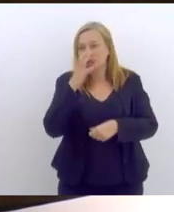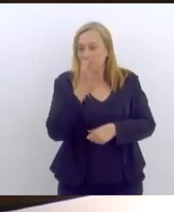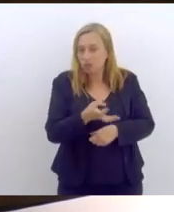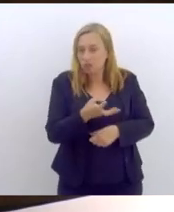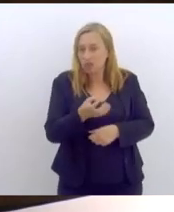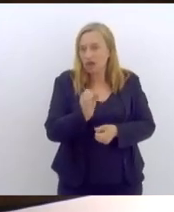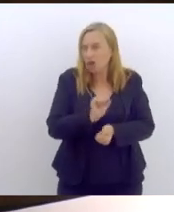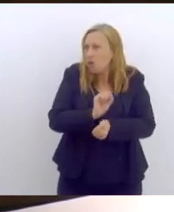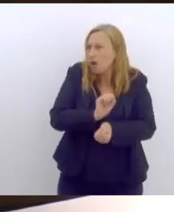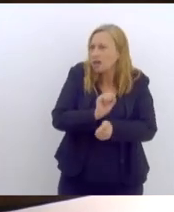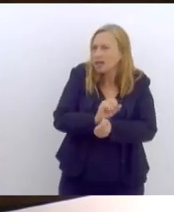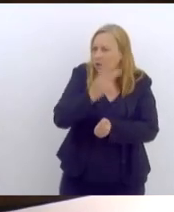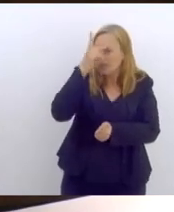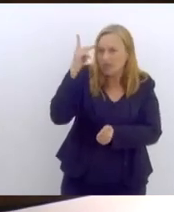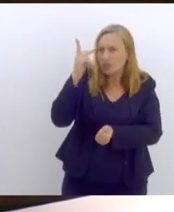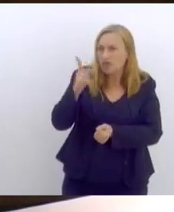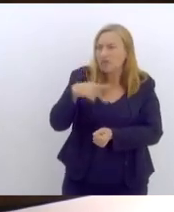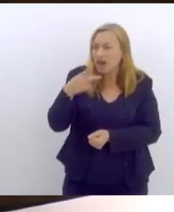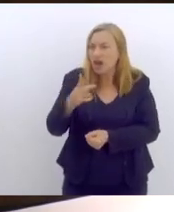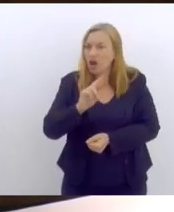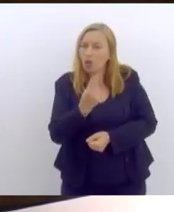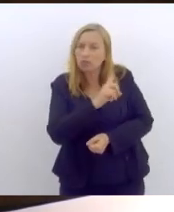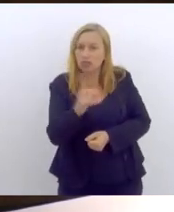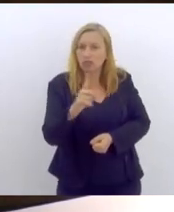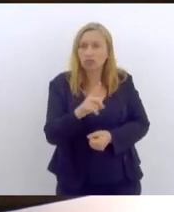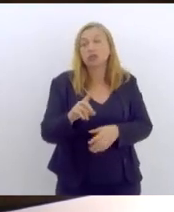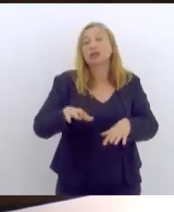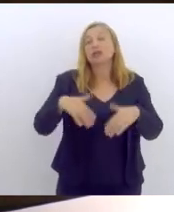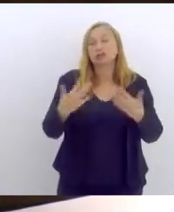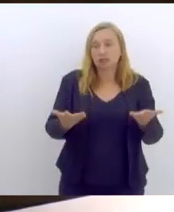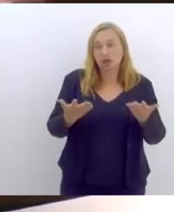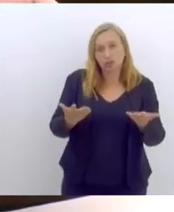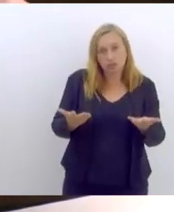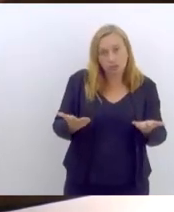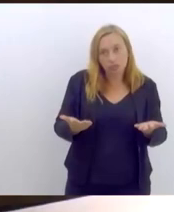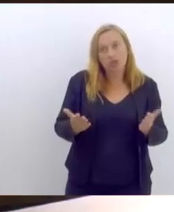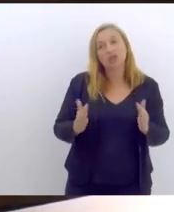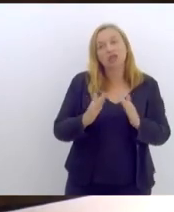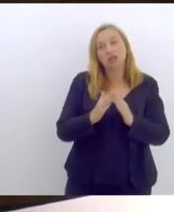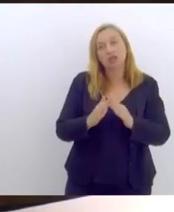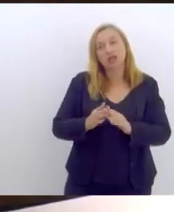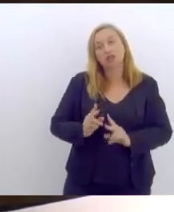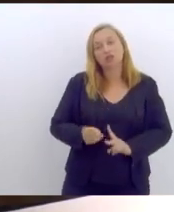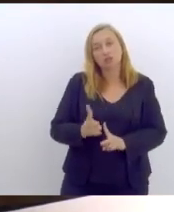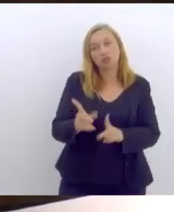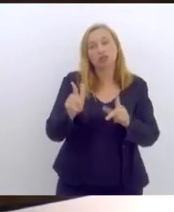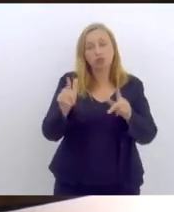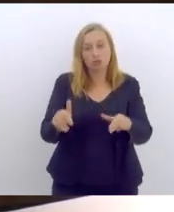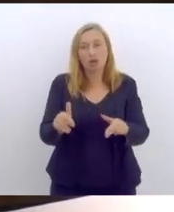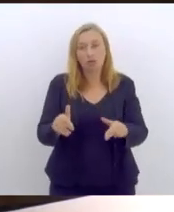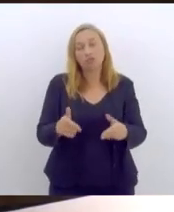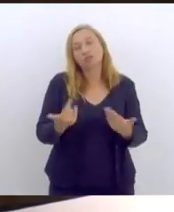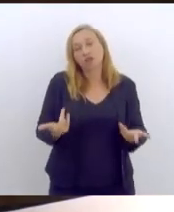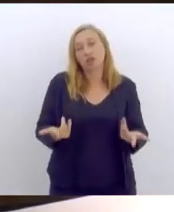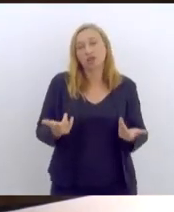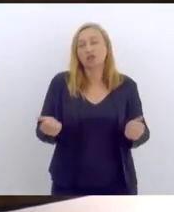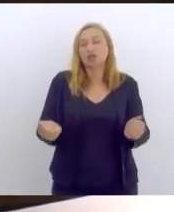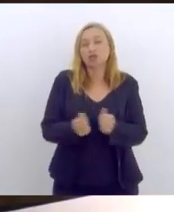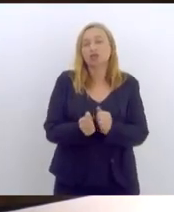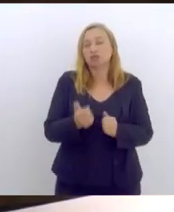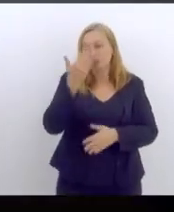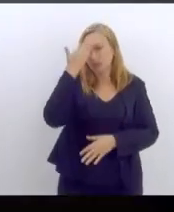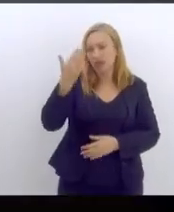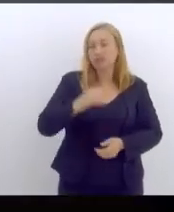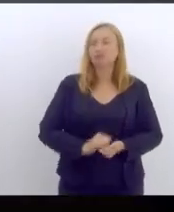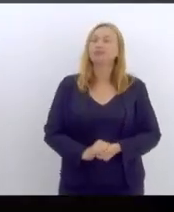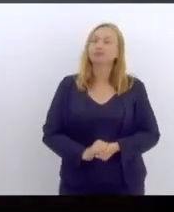esperar o cara se defender ou não dessa acusação. Então, espero que a casa mantenha o mesmo critério, certo? E é isso, estamos juntos aí, obrigado aí pela